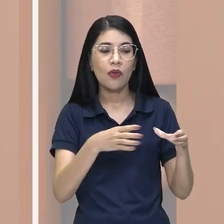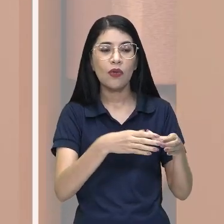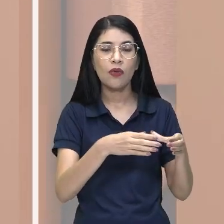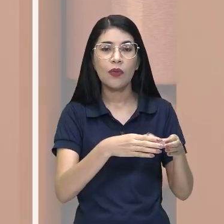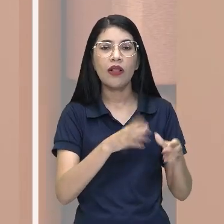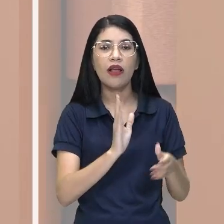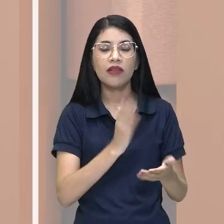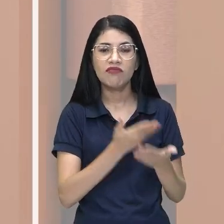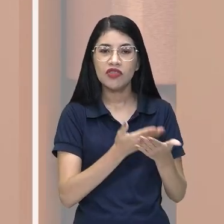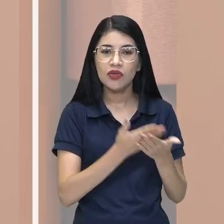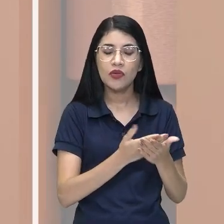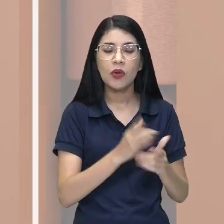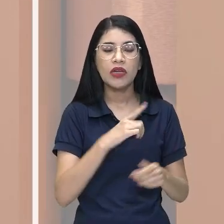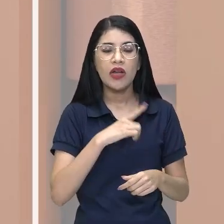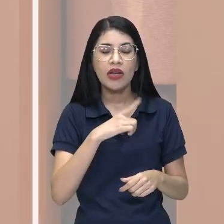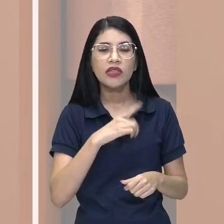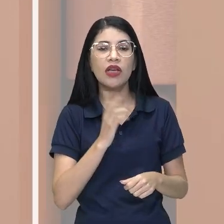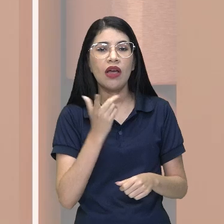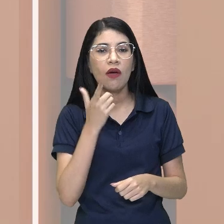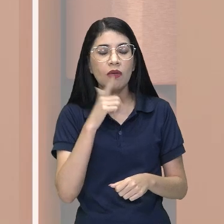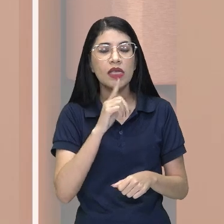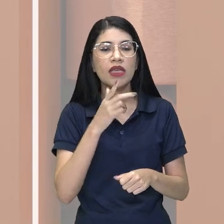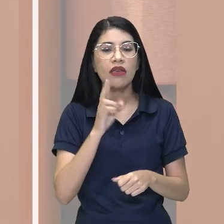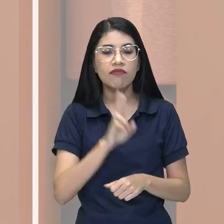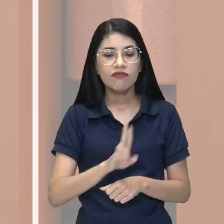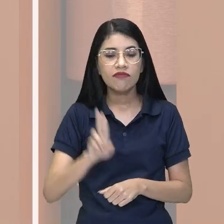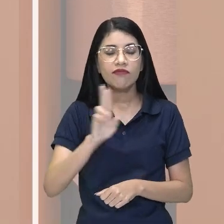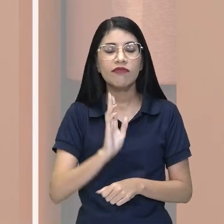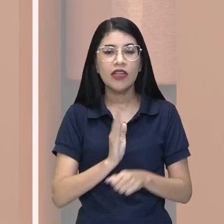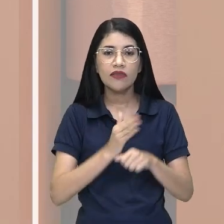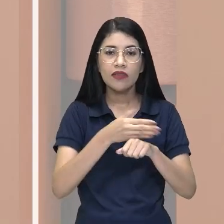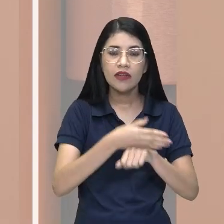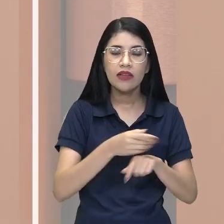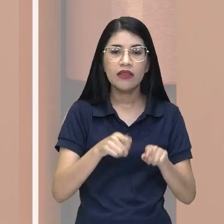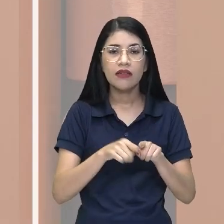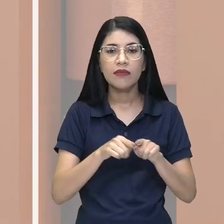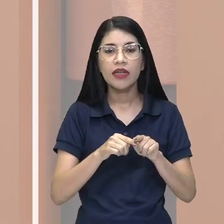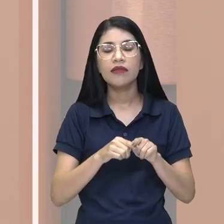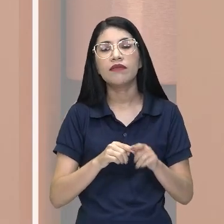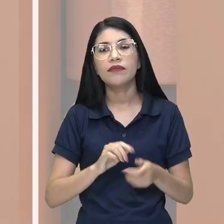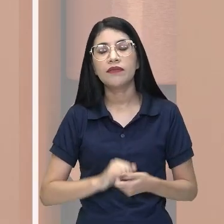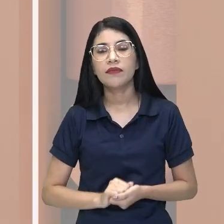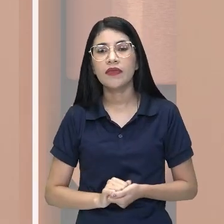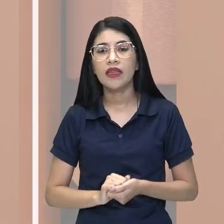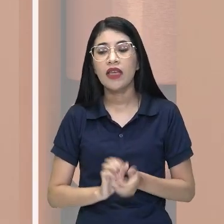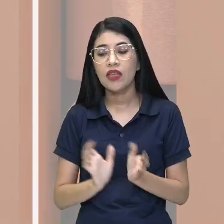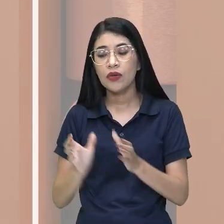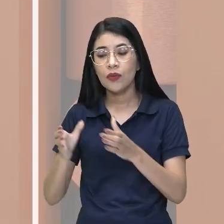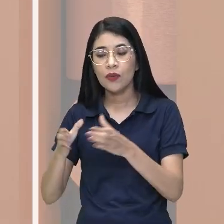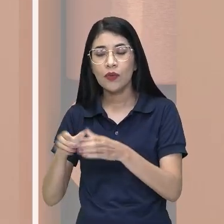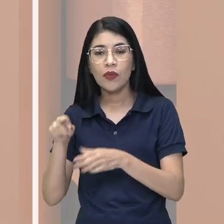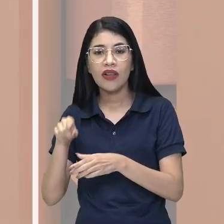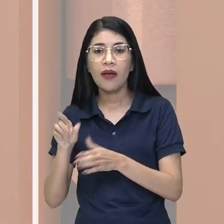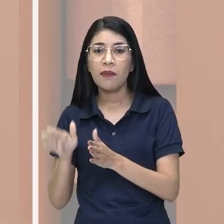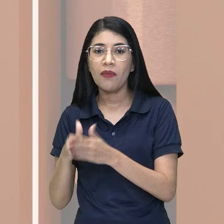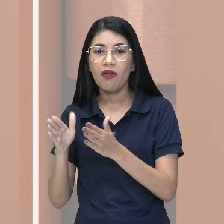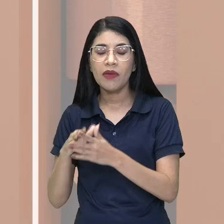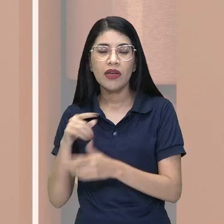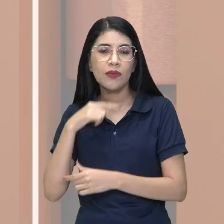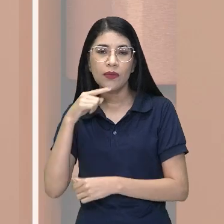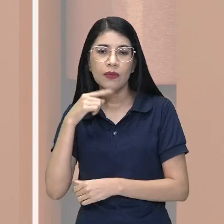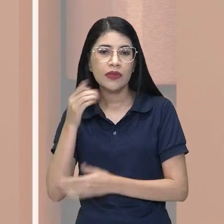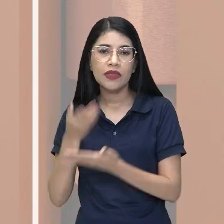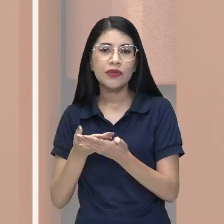tem acesso à educação, que tem acesso à faculdade, né, que tem acesso a curso superior, e aqueles que não têm acesso a nada, né,